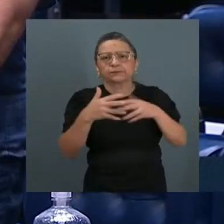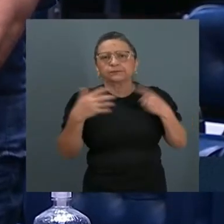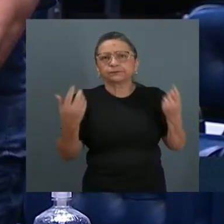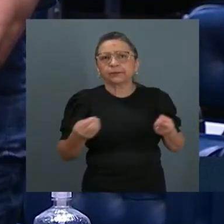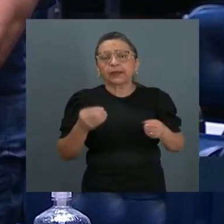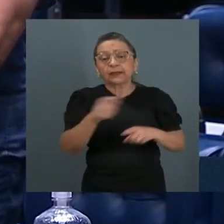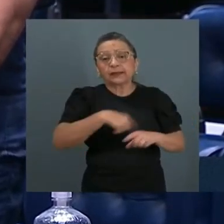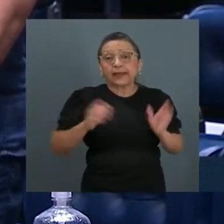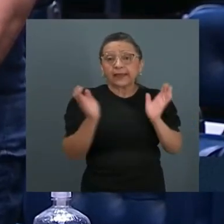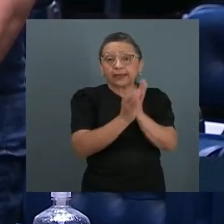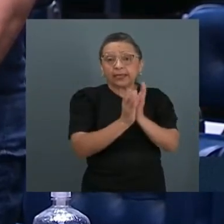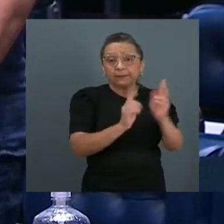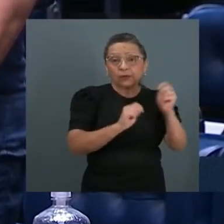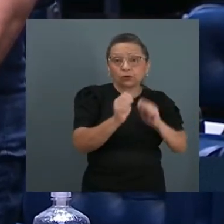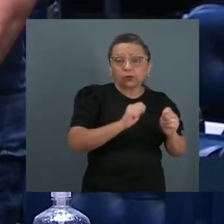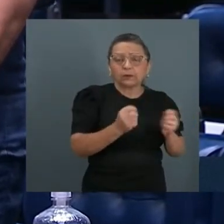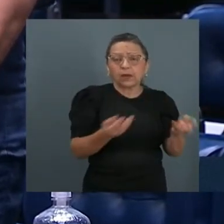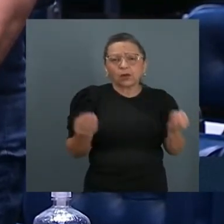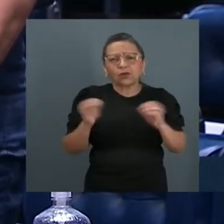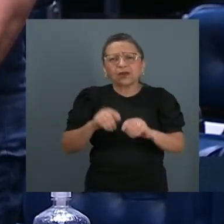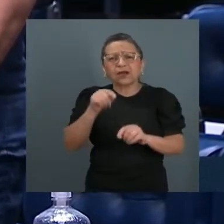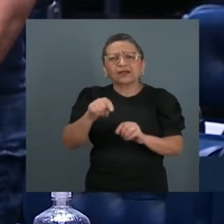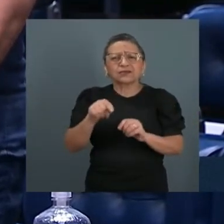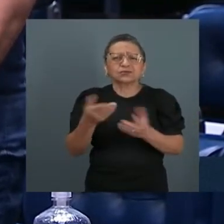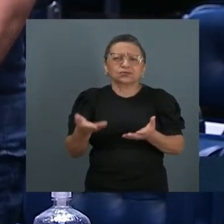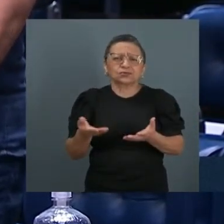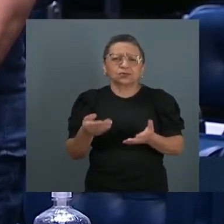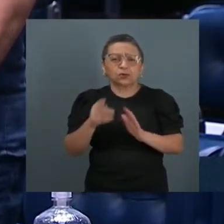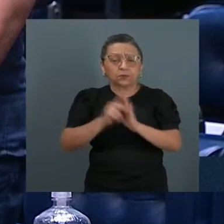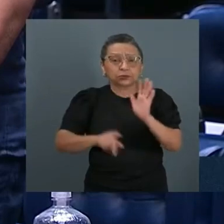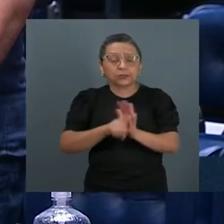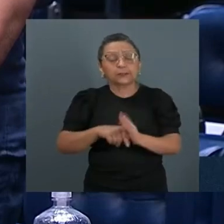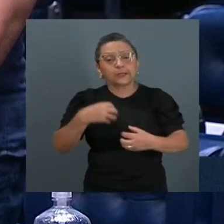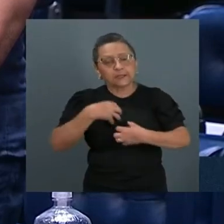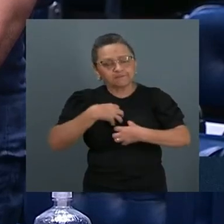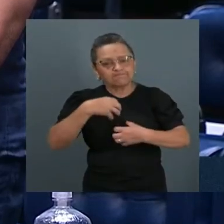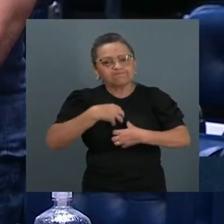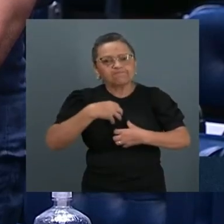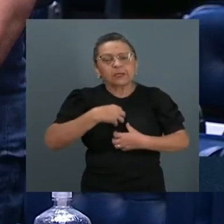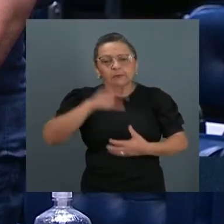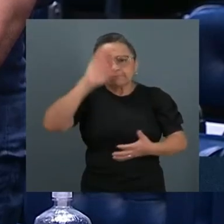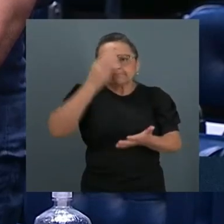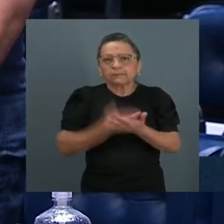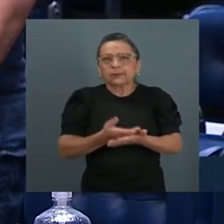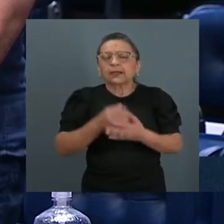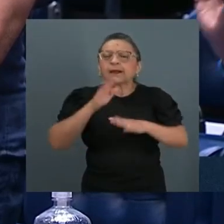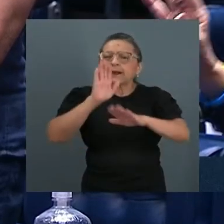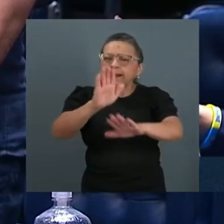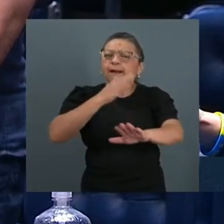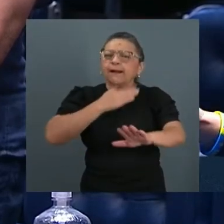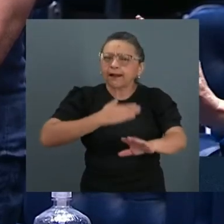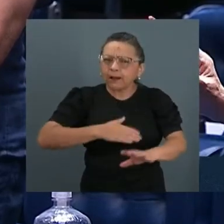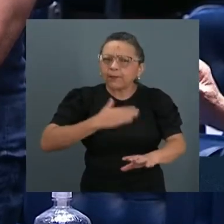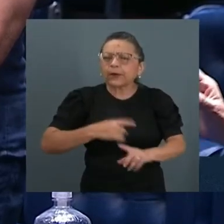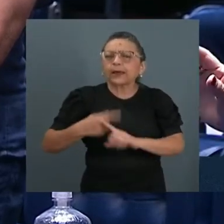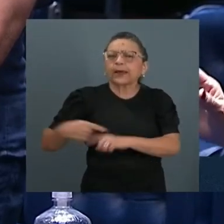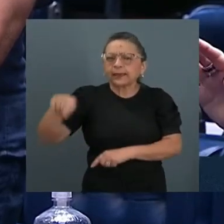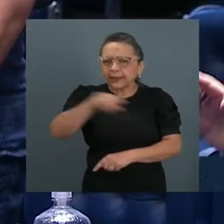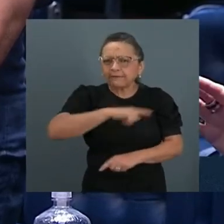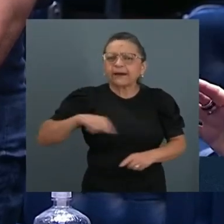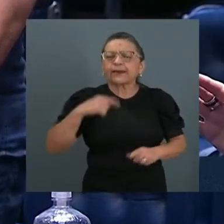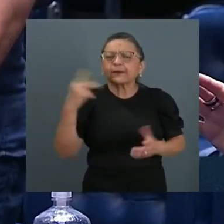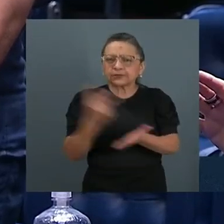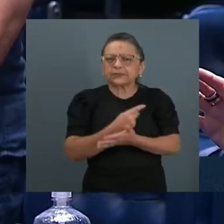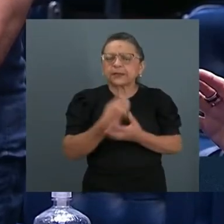da equipe econômica trazer esse dispositivo. Então, eu creio, senador Cleitinho, aquieta teu coração, que o bom senso vai reinar aqui